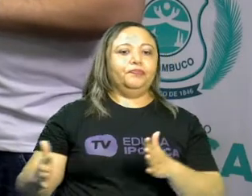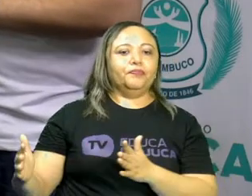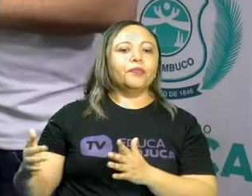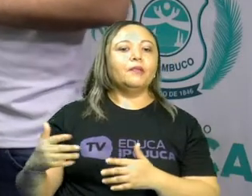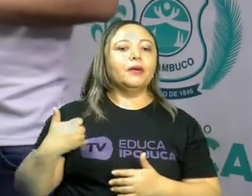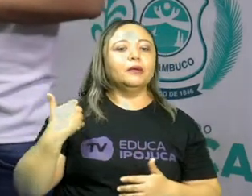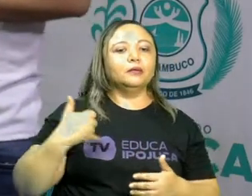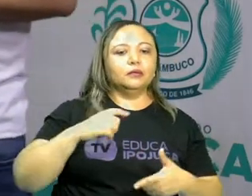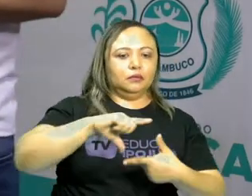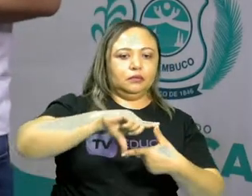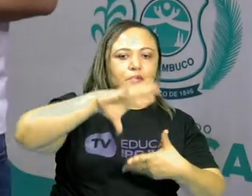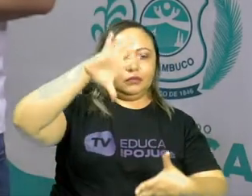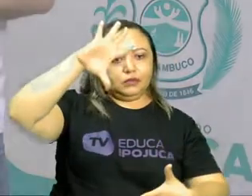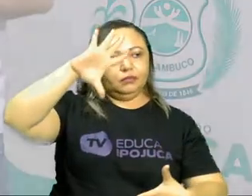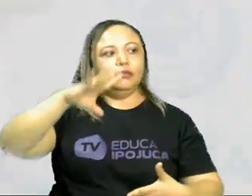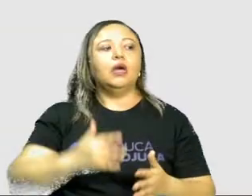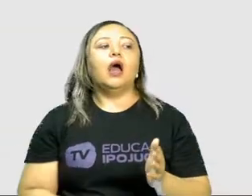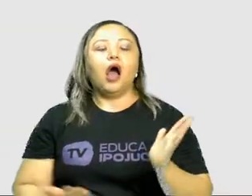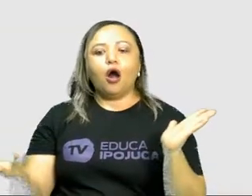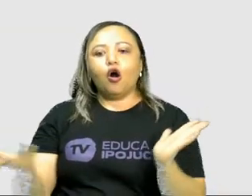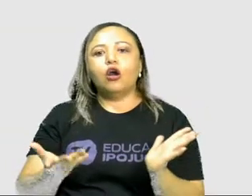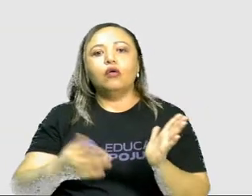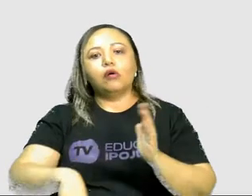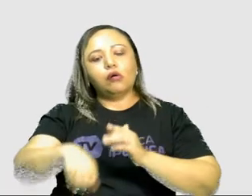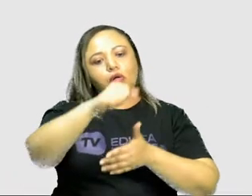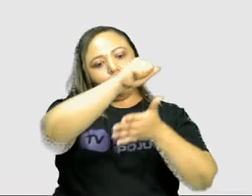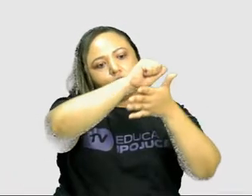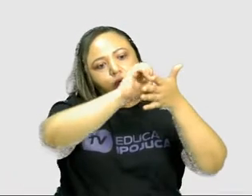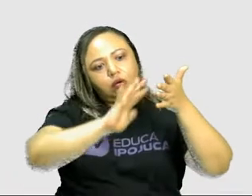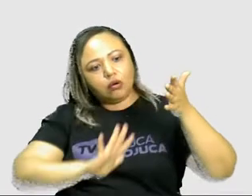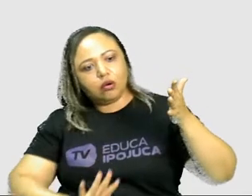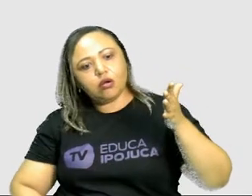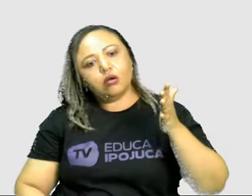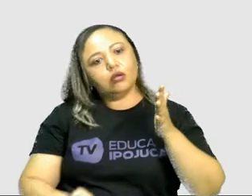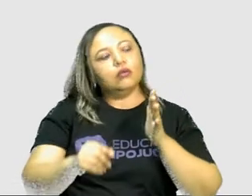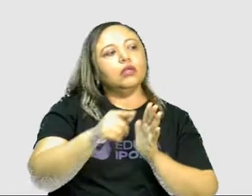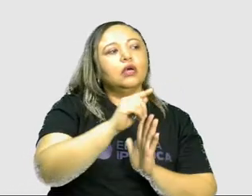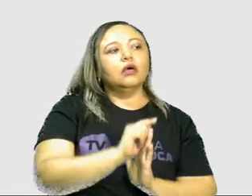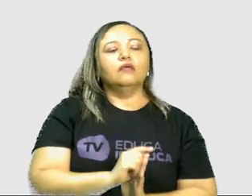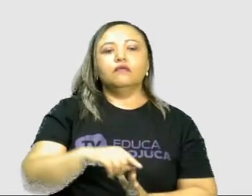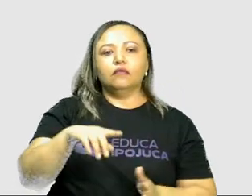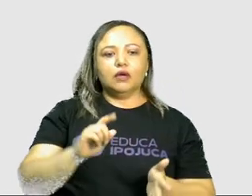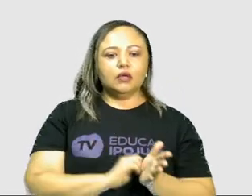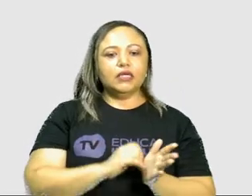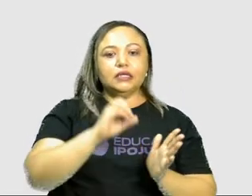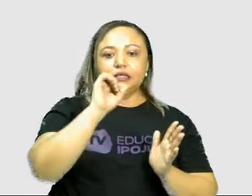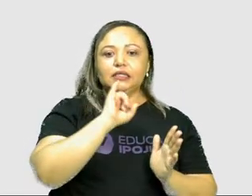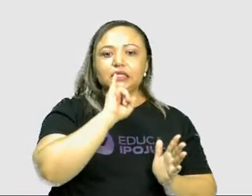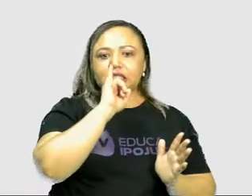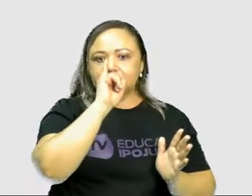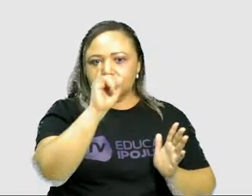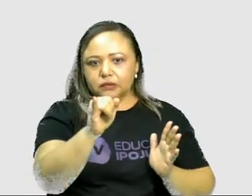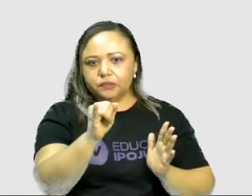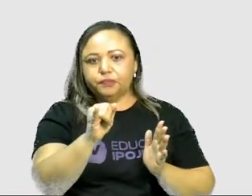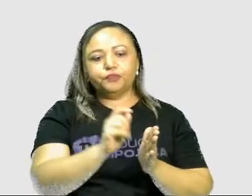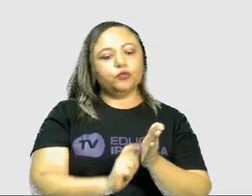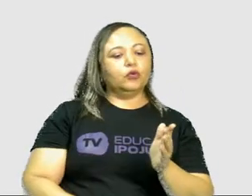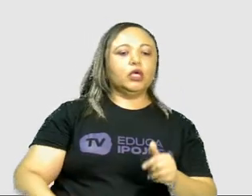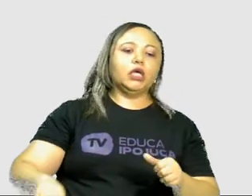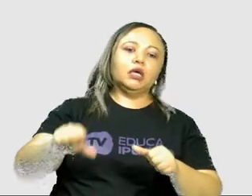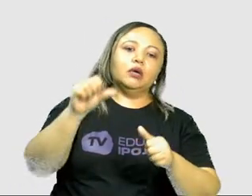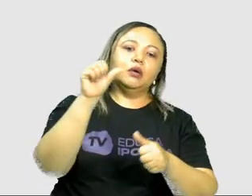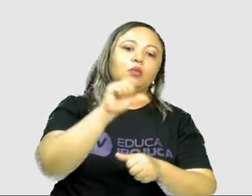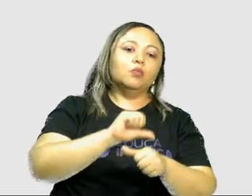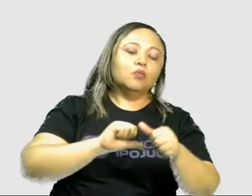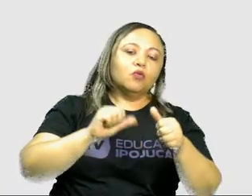então vamos fazer uma atividade sim um processo que contribui para transição da idade média